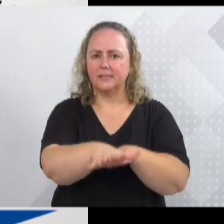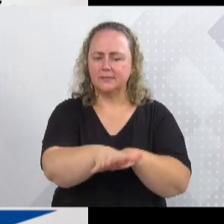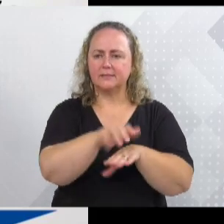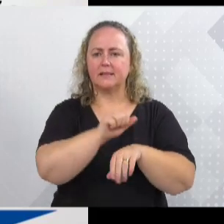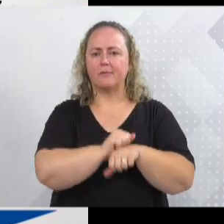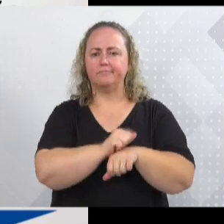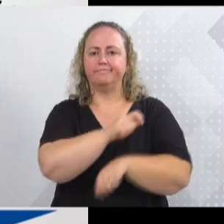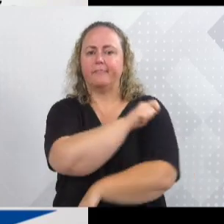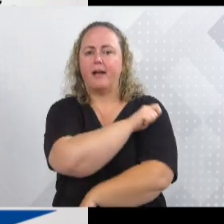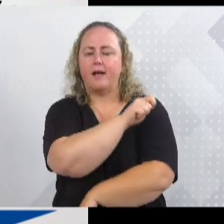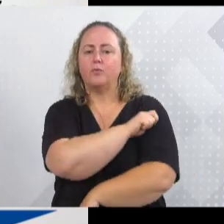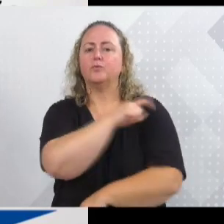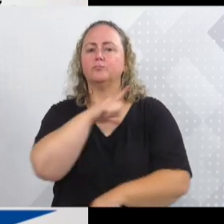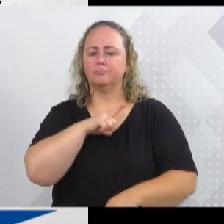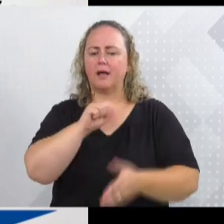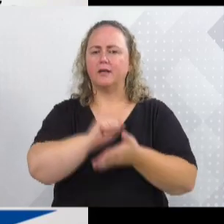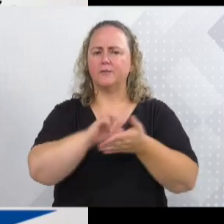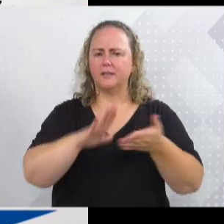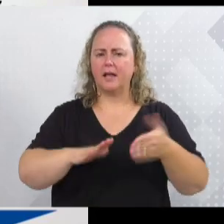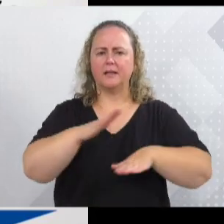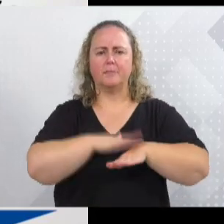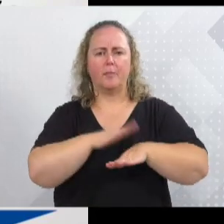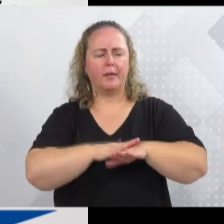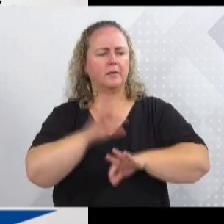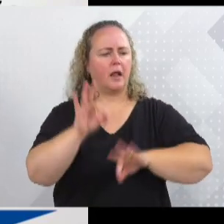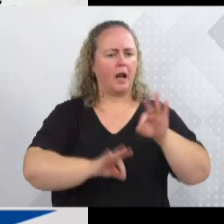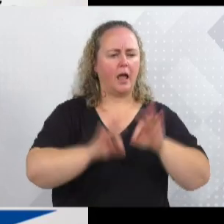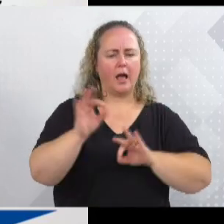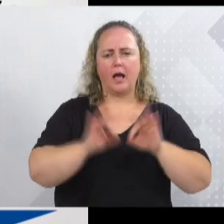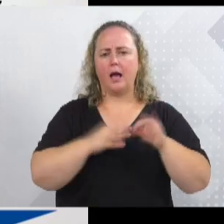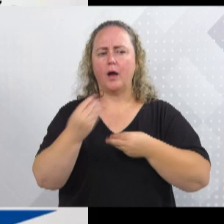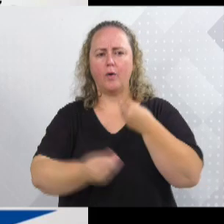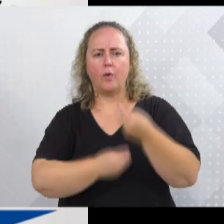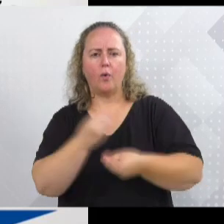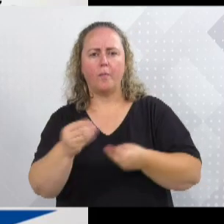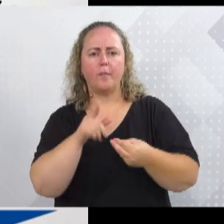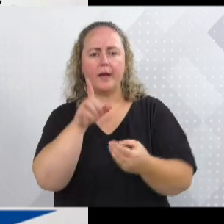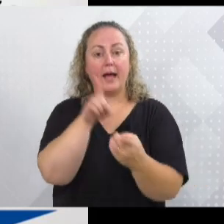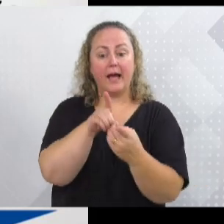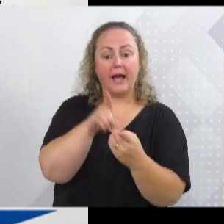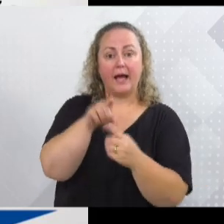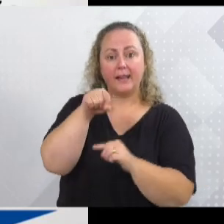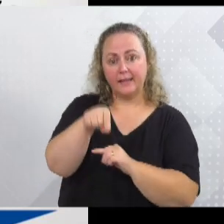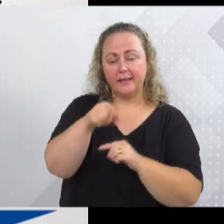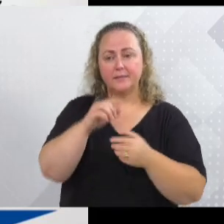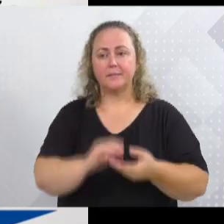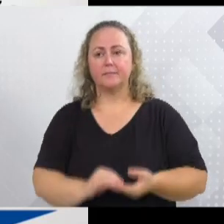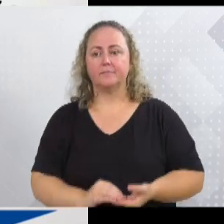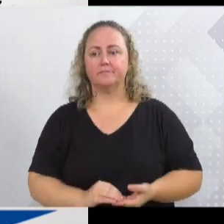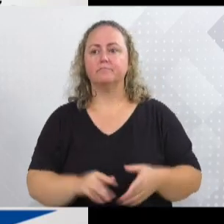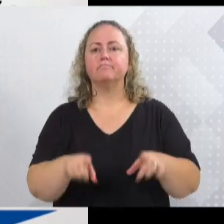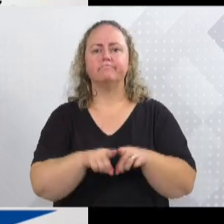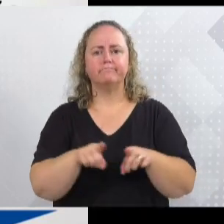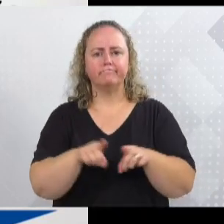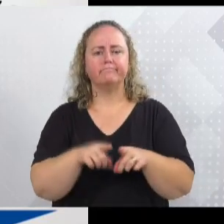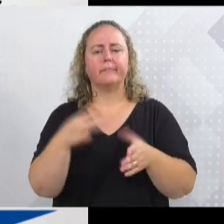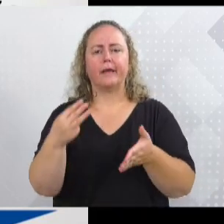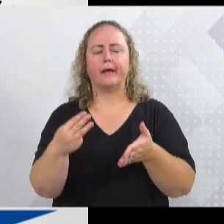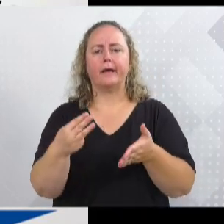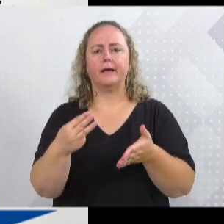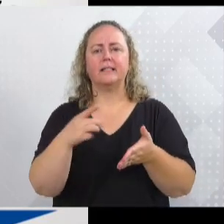alunos desenvolvem atividades nesse centro. Além disso, dissertações de